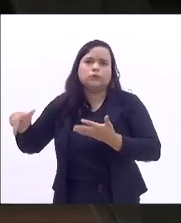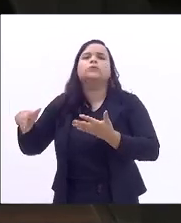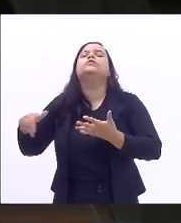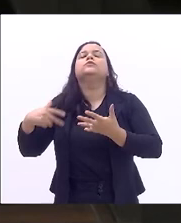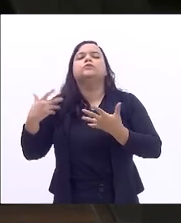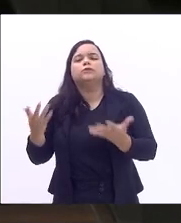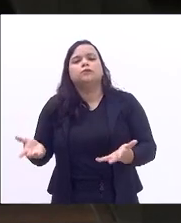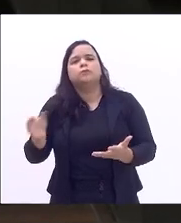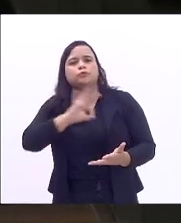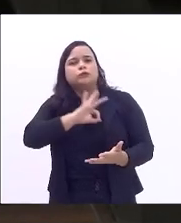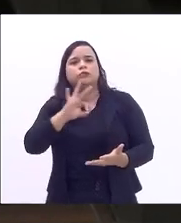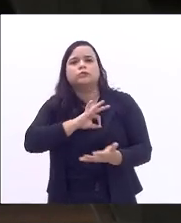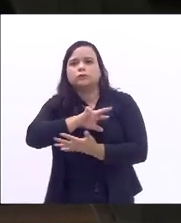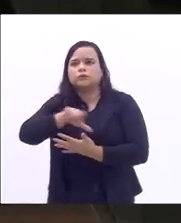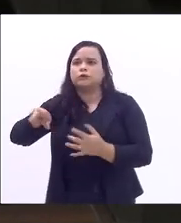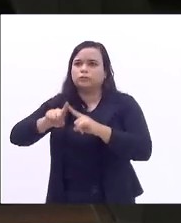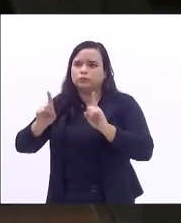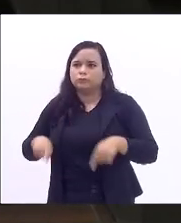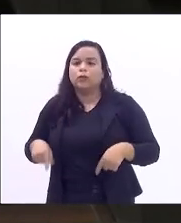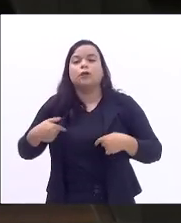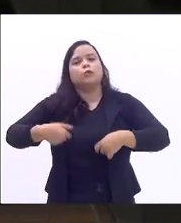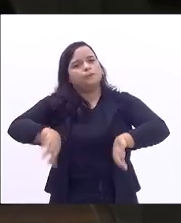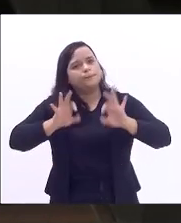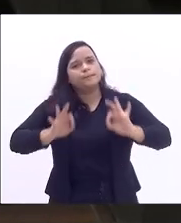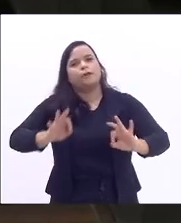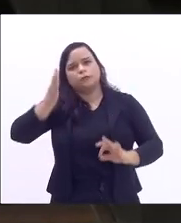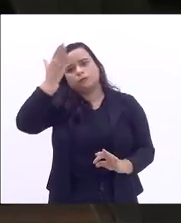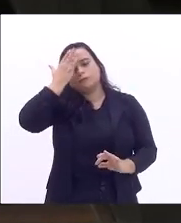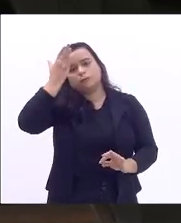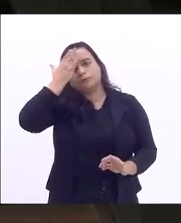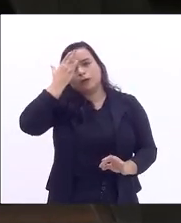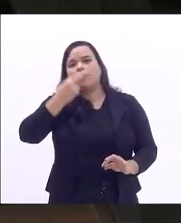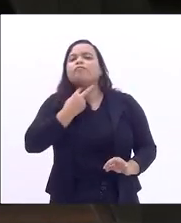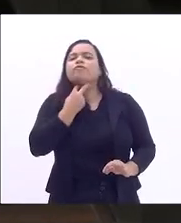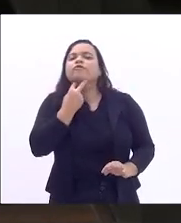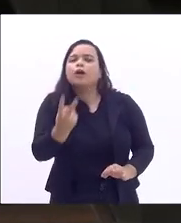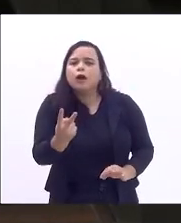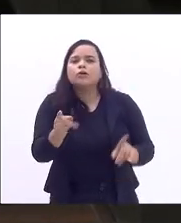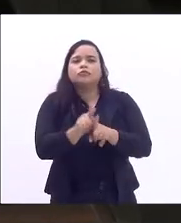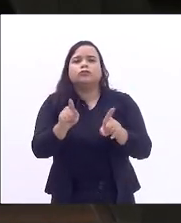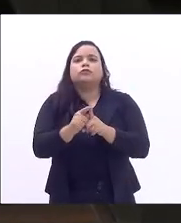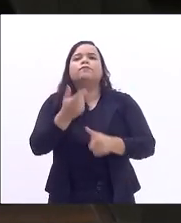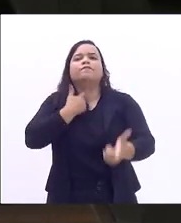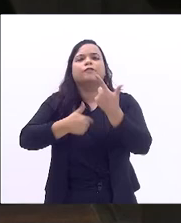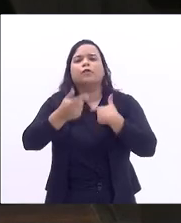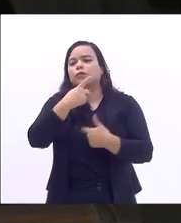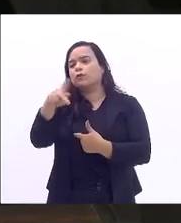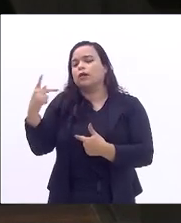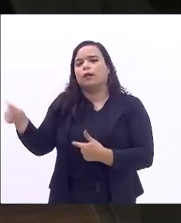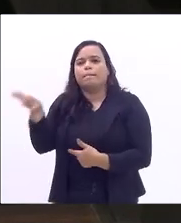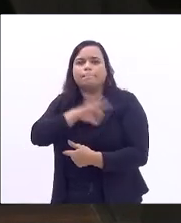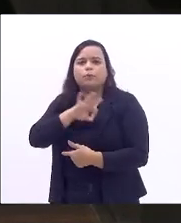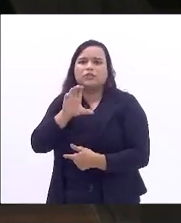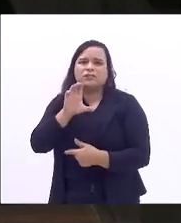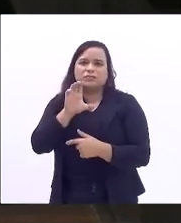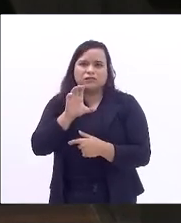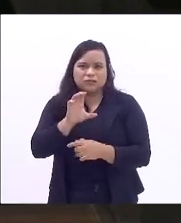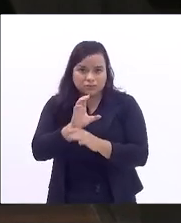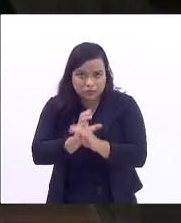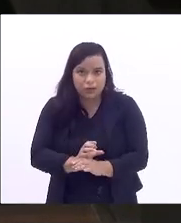policiais eu tenho certeza que a voz e o desejo dos policiais civis